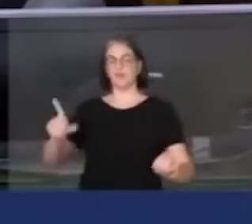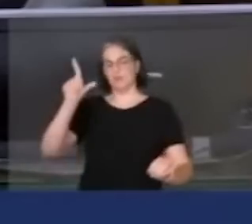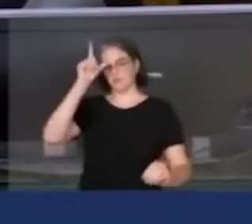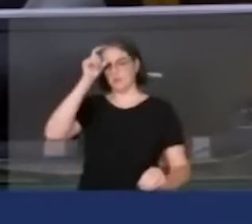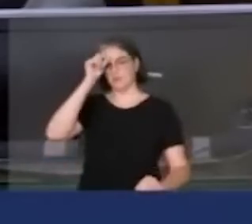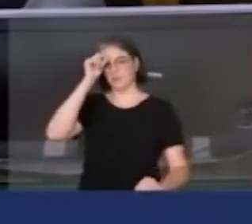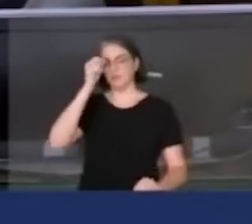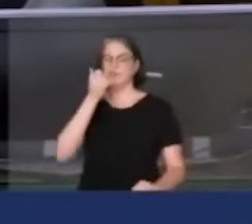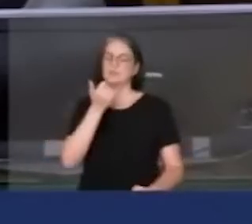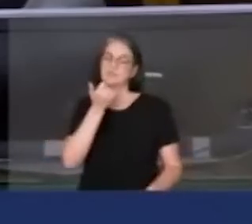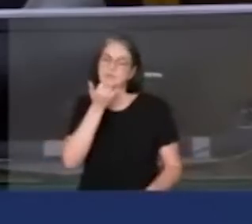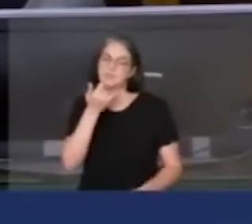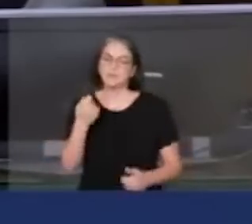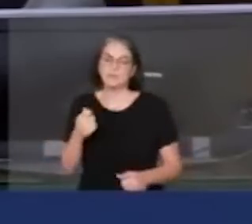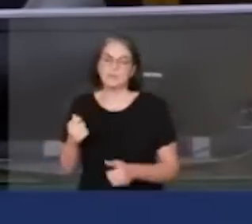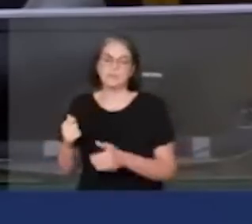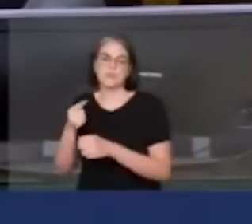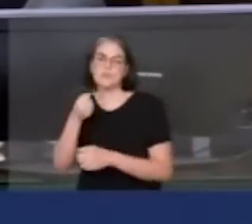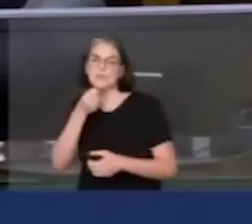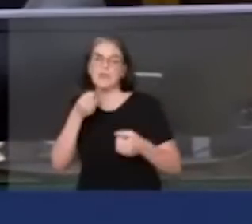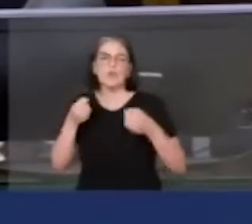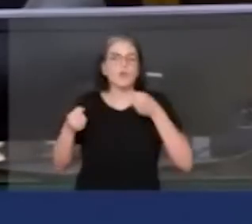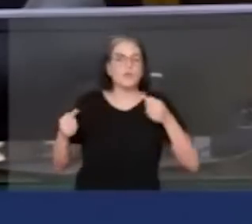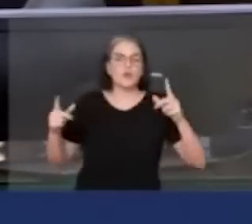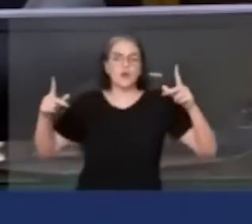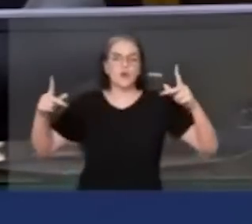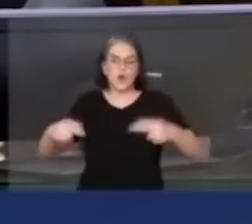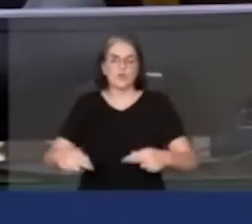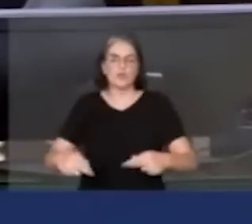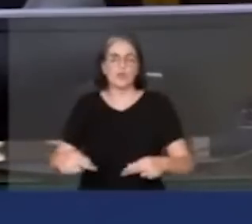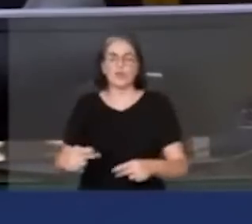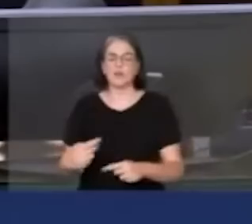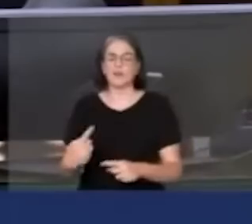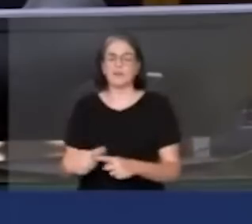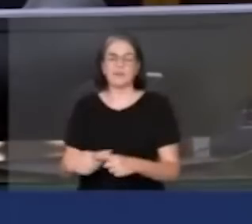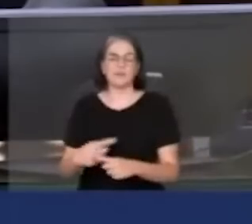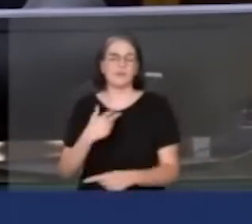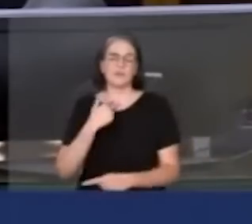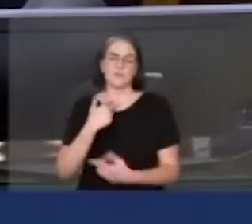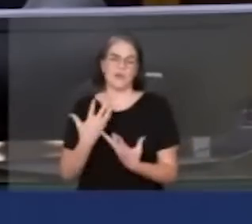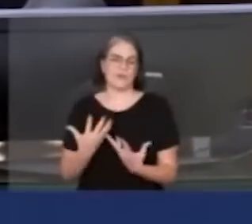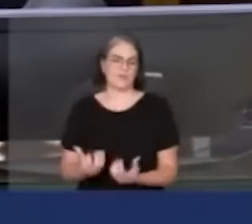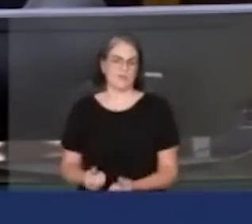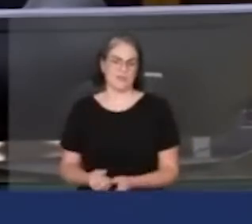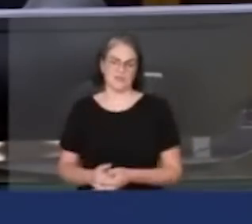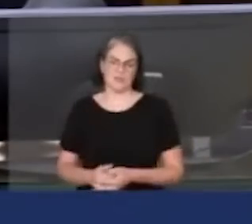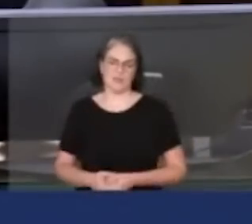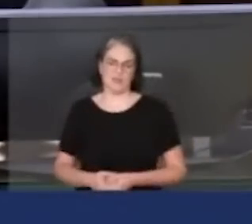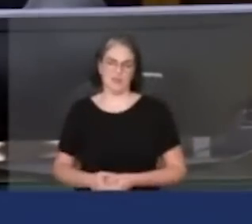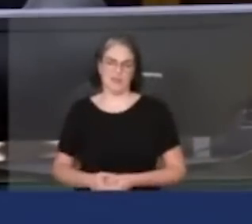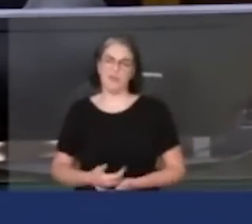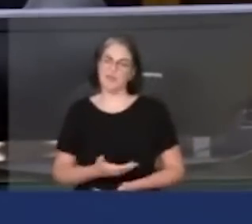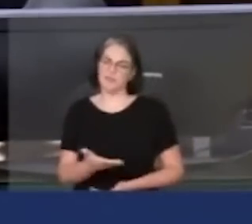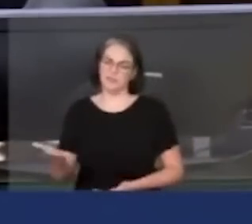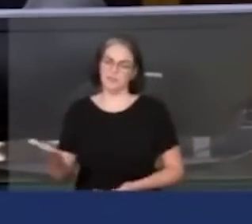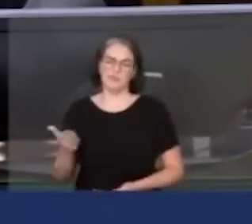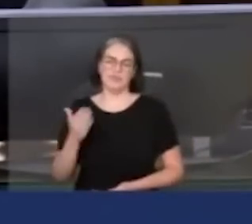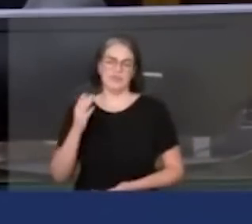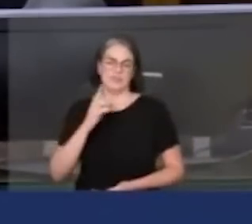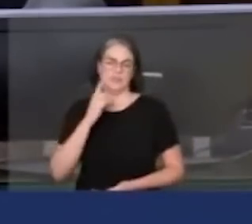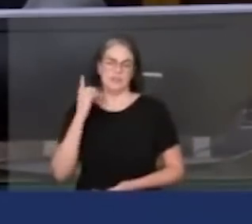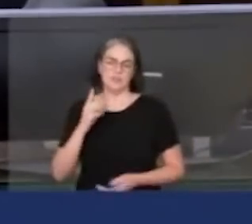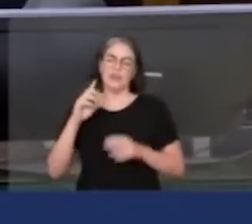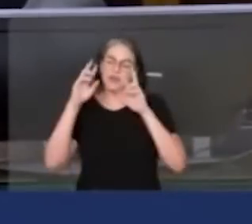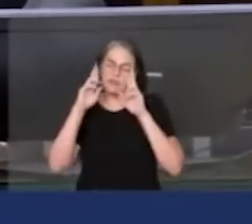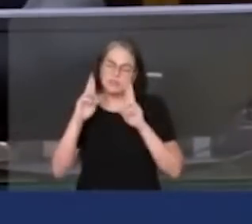tirar os microfones, mas, infelizmente, nós não podemos aceitar. Seus deputados, vamos, por favor. Vamos nos respeitando, vamos